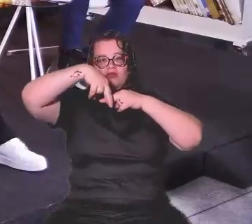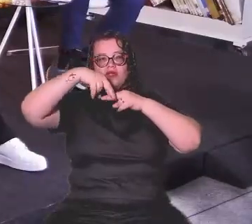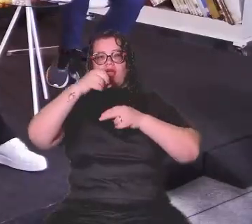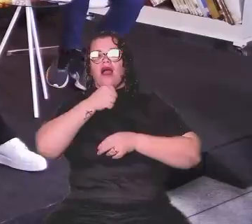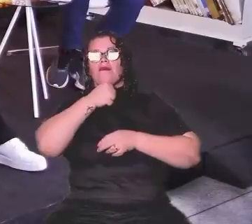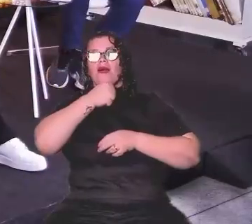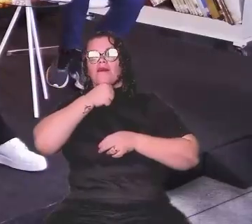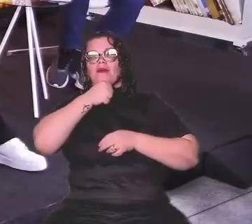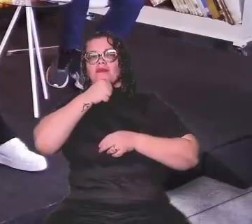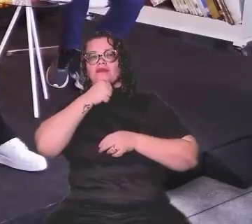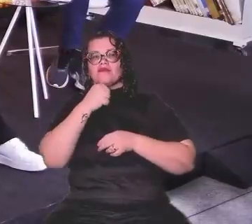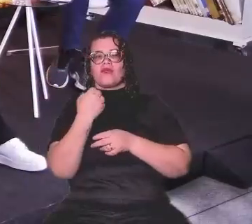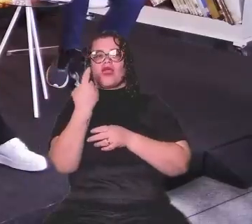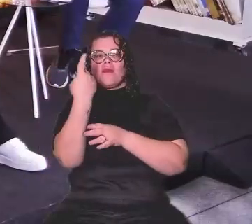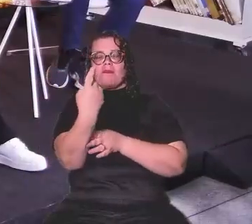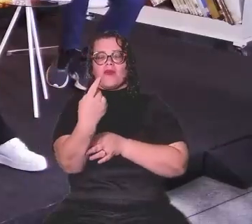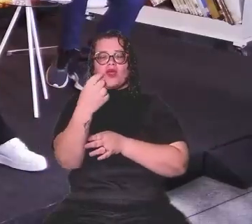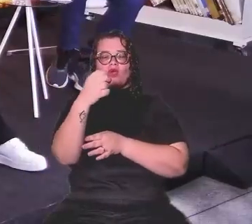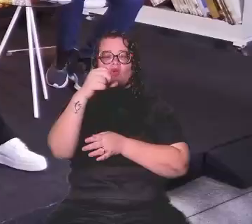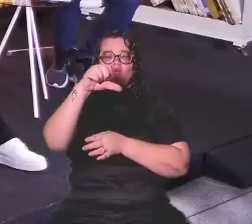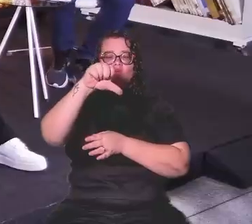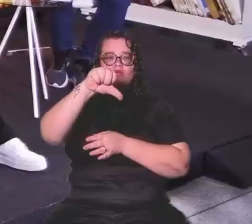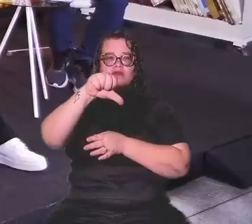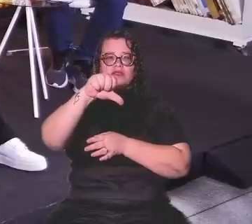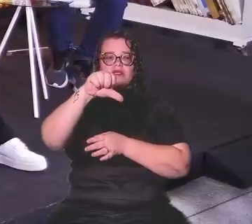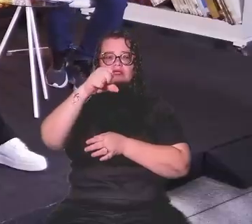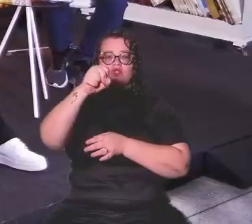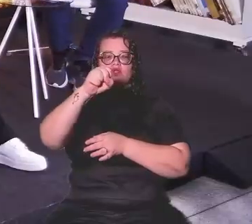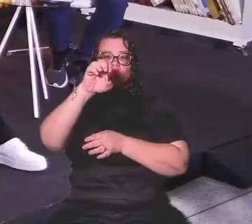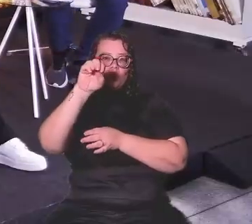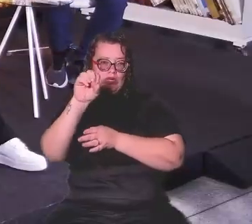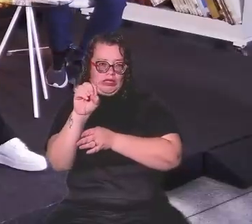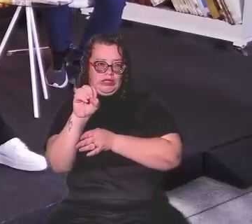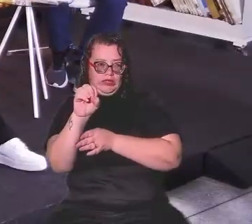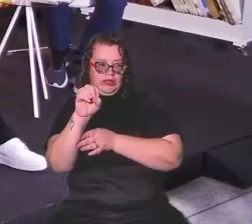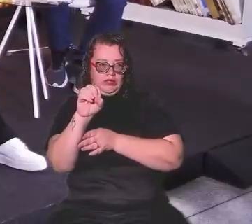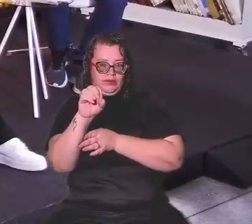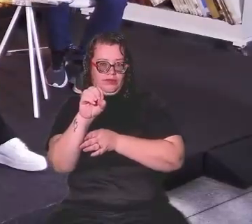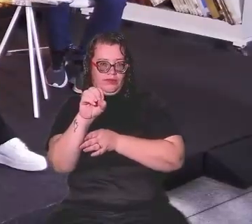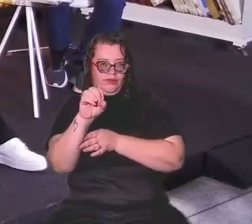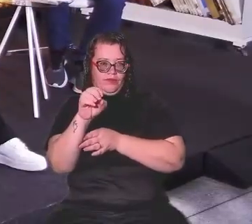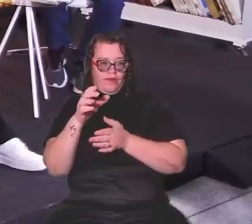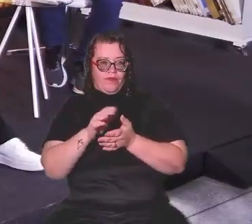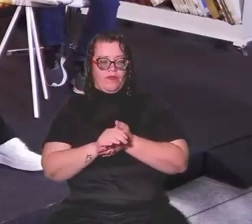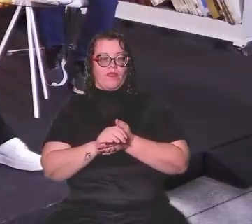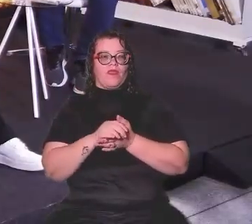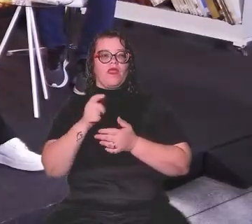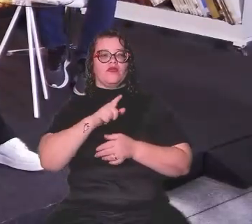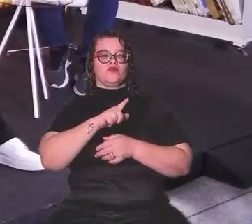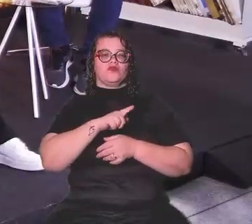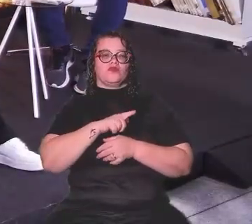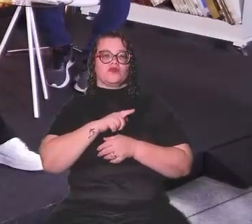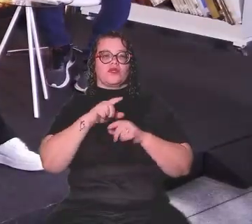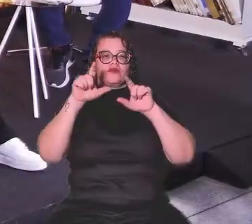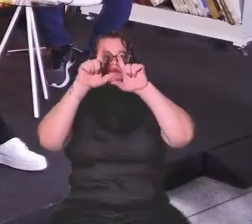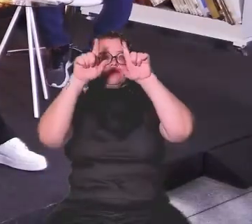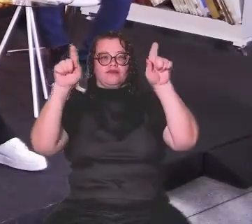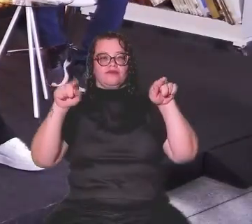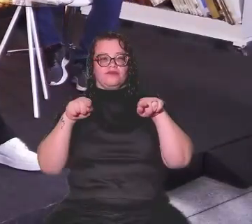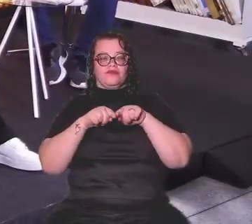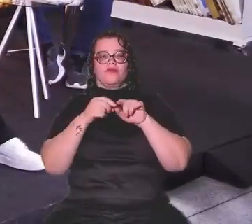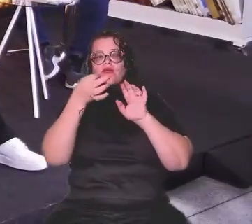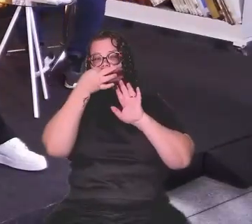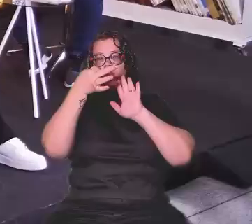deu ao Zueni Ventura em 1980, que ele fala o seguinte: eu tenho uma coluna onde, quando eu quero emitir